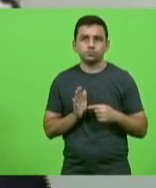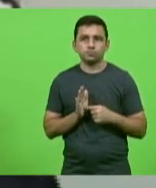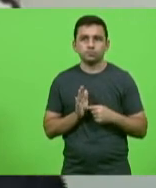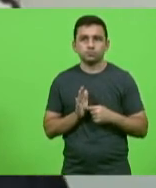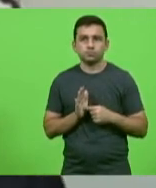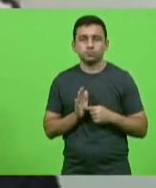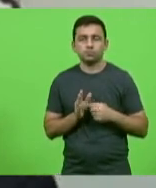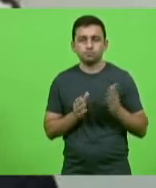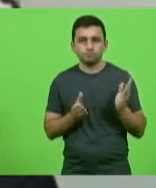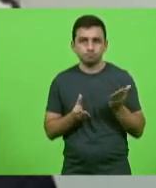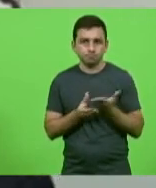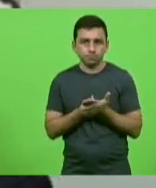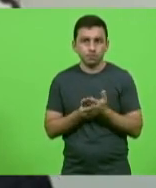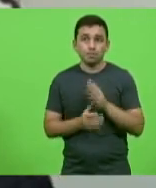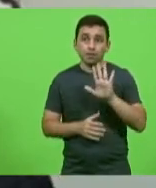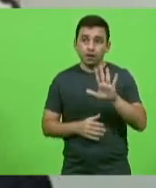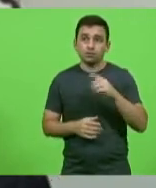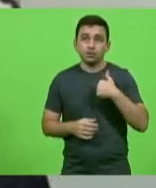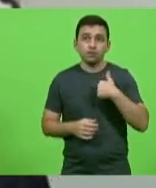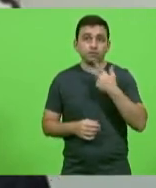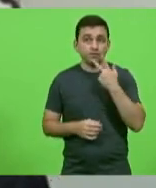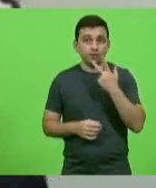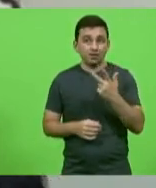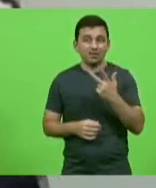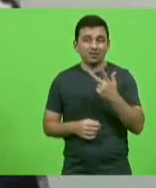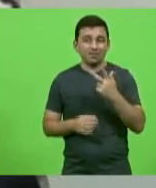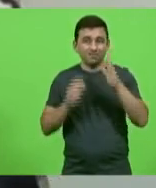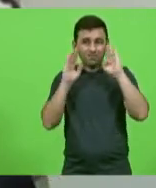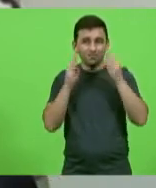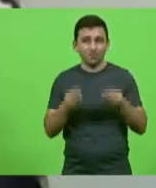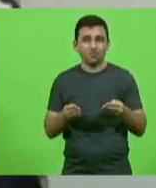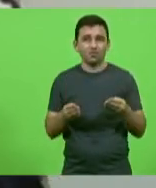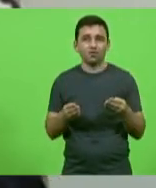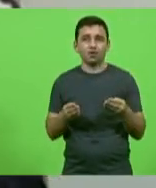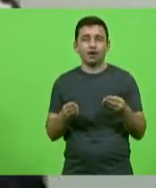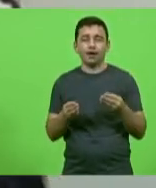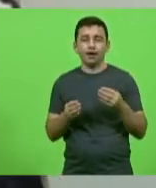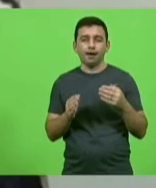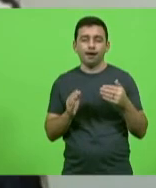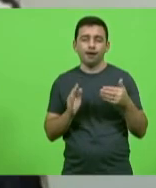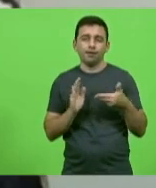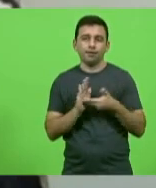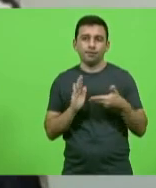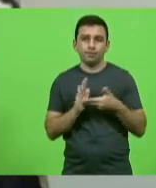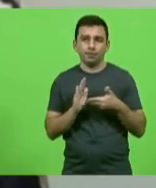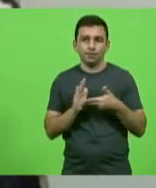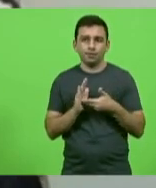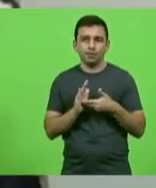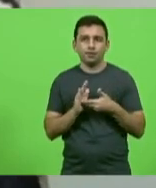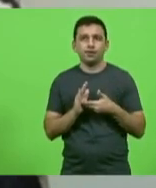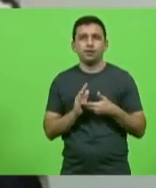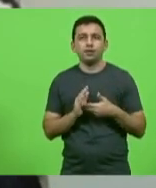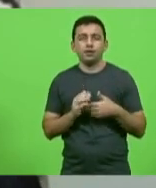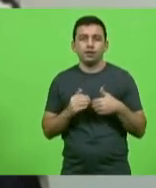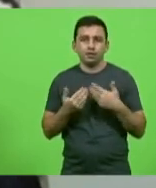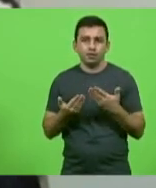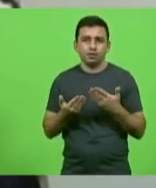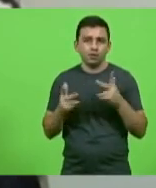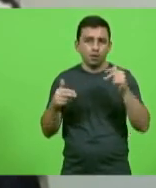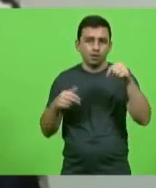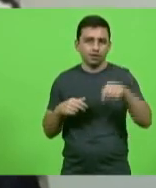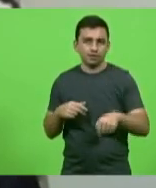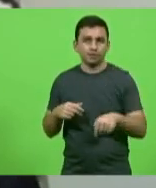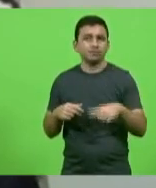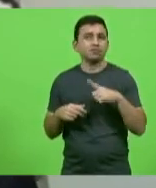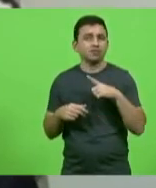de citação mas vou me ater apenas a questão que a câmera ela exerce Assim como